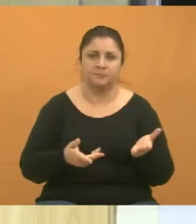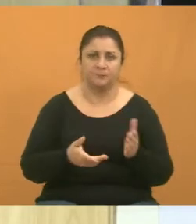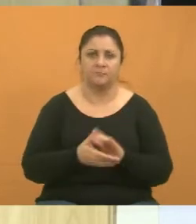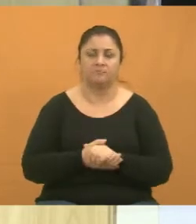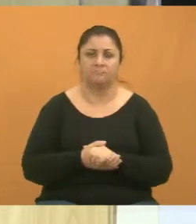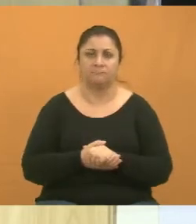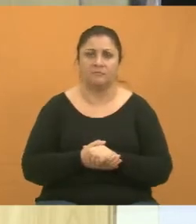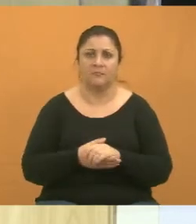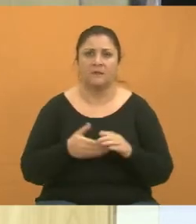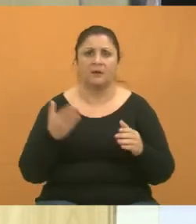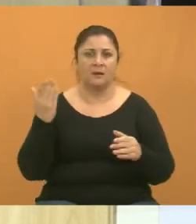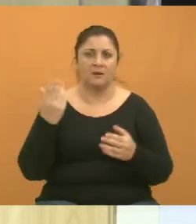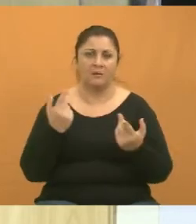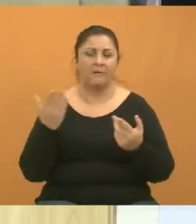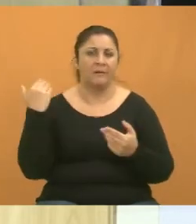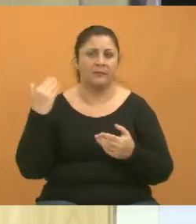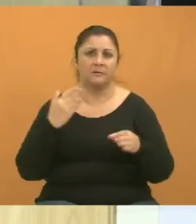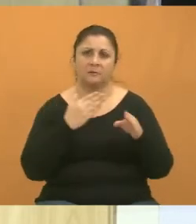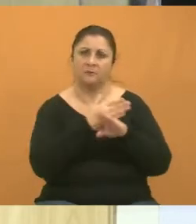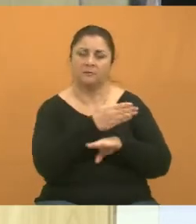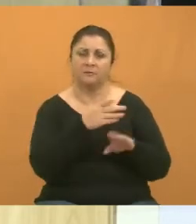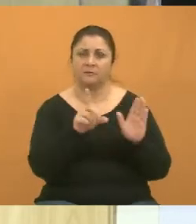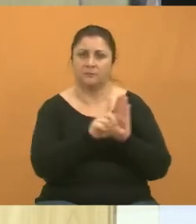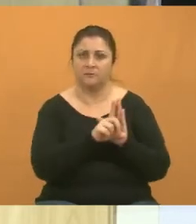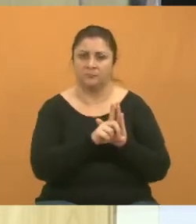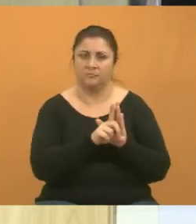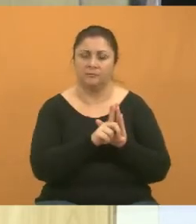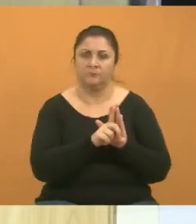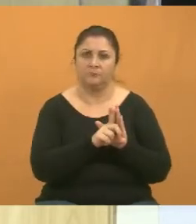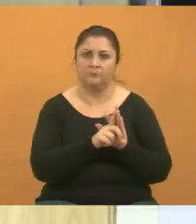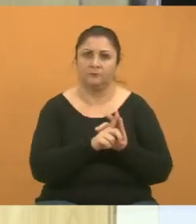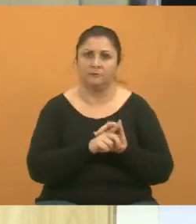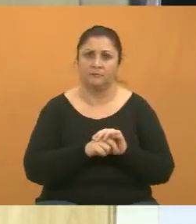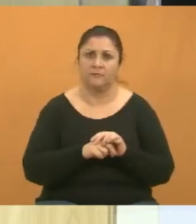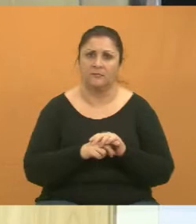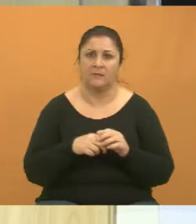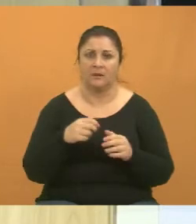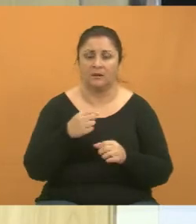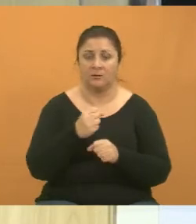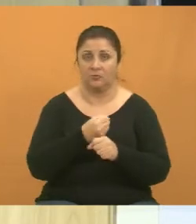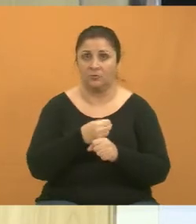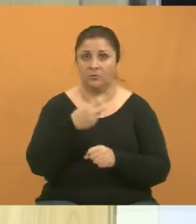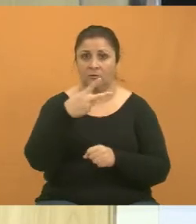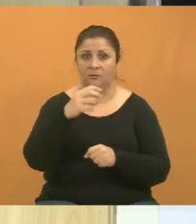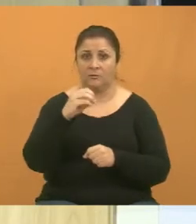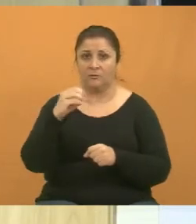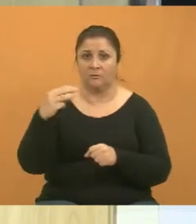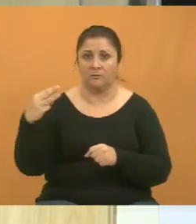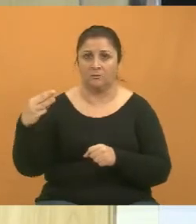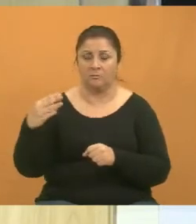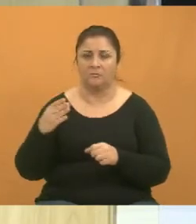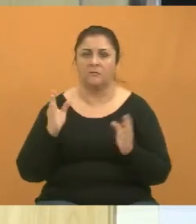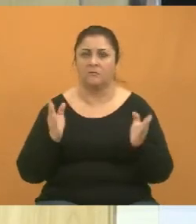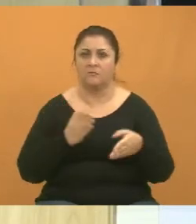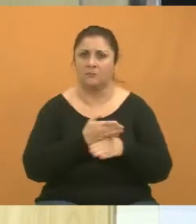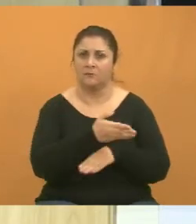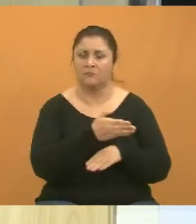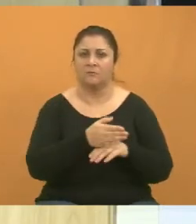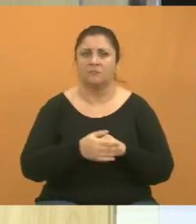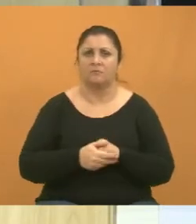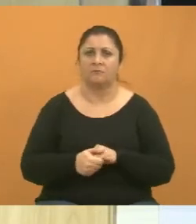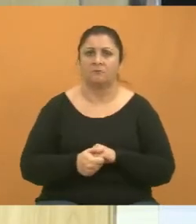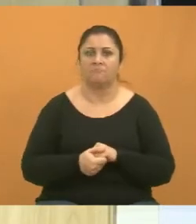gente viu quando foi aprovada a lei, que já não é recente, 2003. Foi aprovada, e